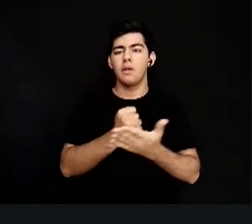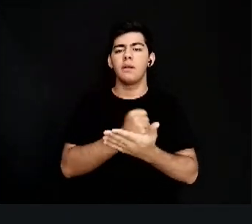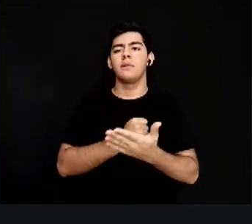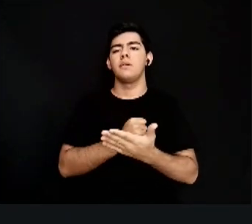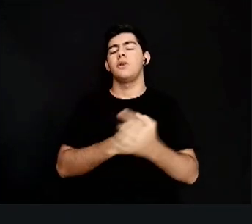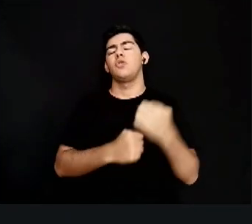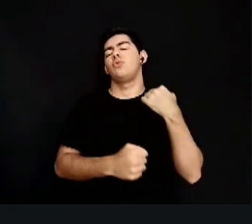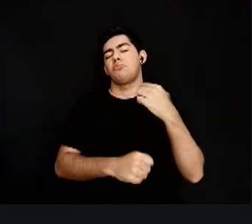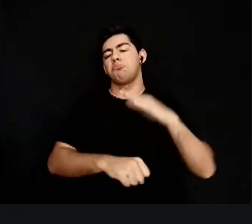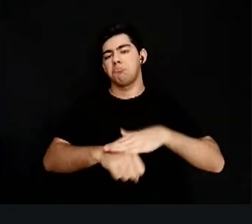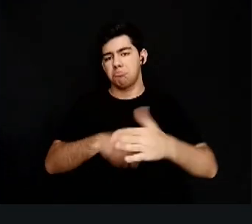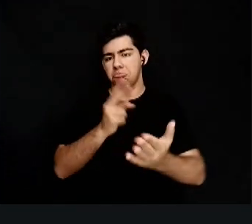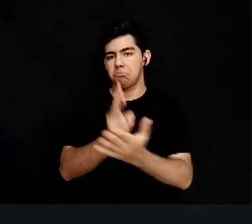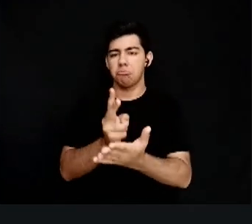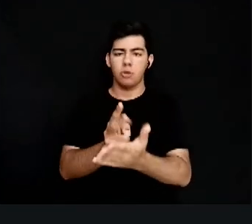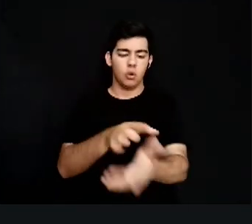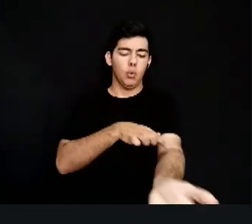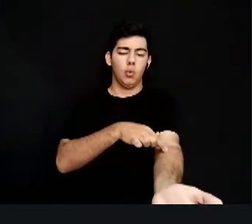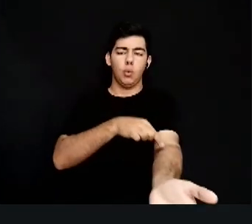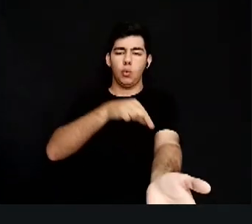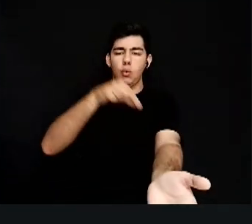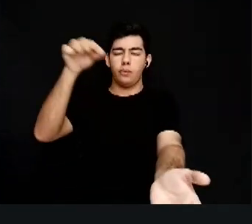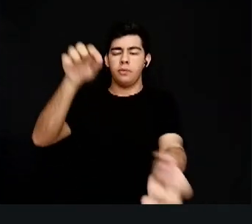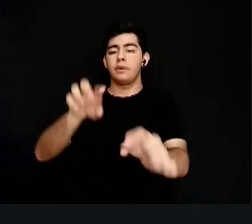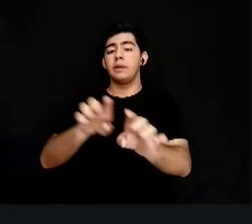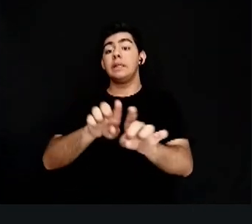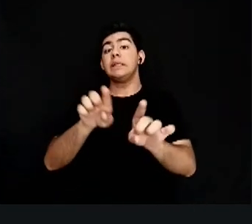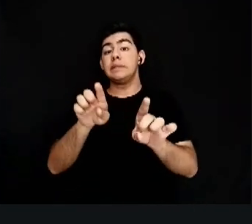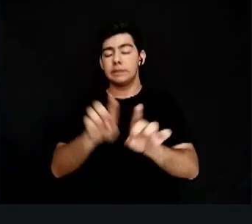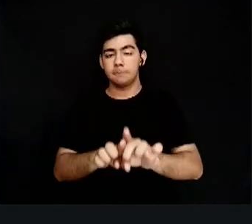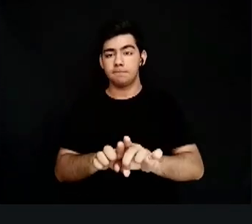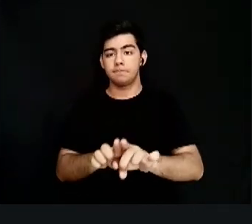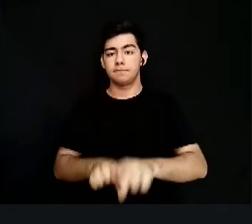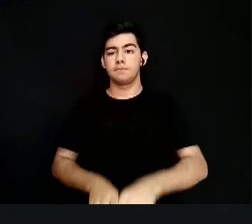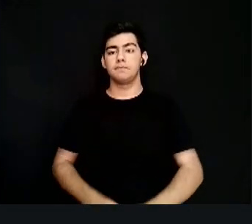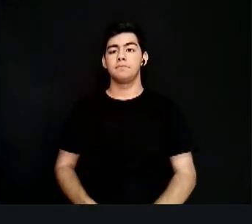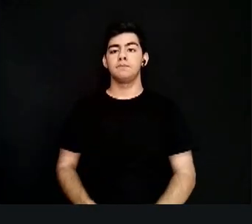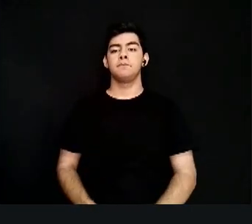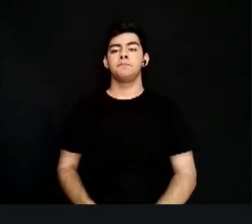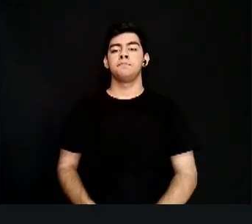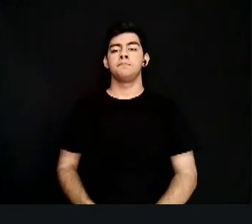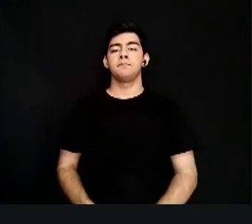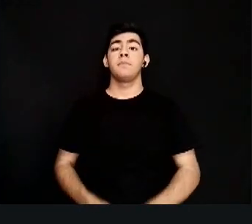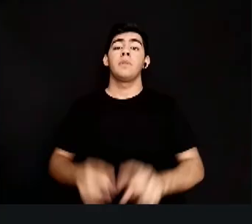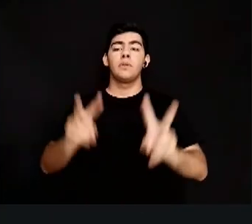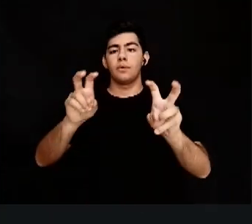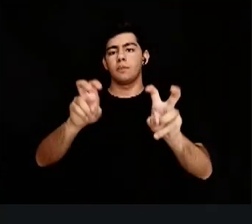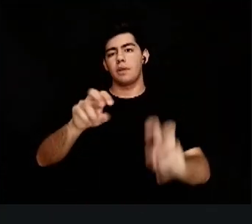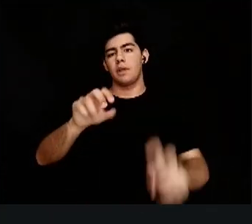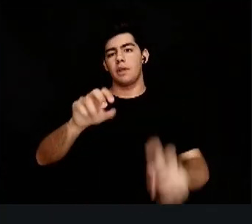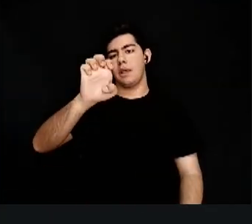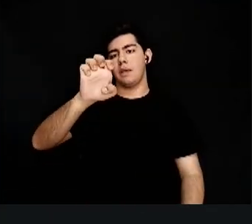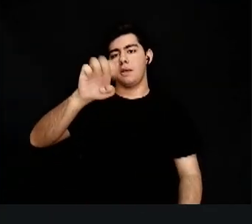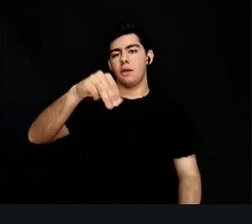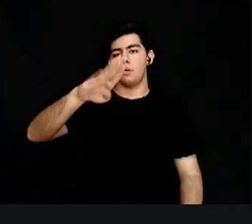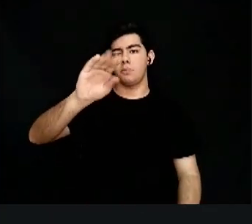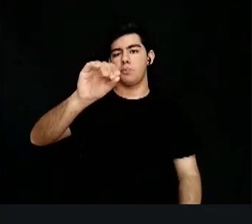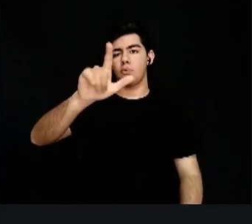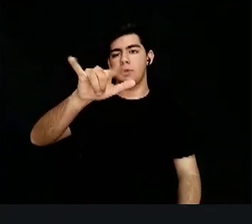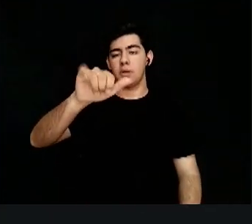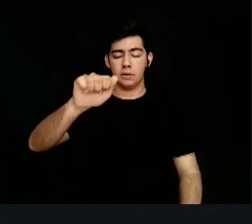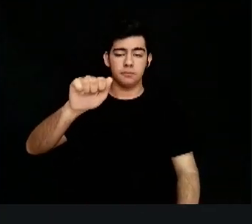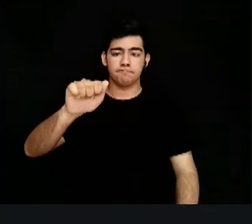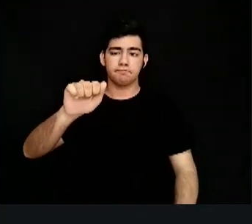pode fazer esse tipo de cateterismo. E além da complicação na fase aguda, que é a embolia